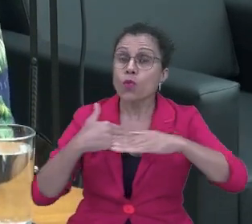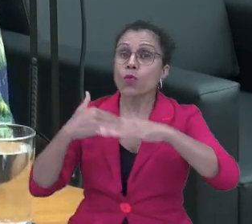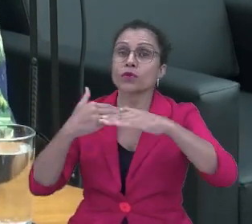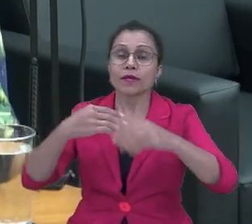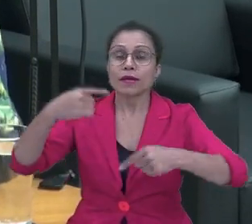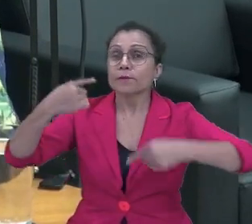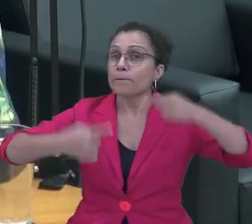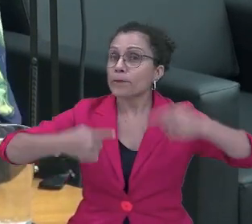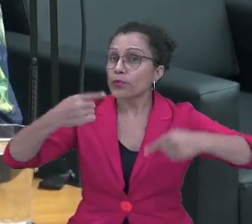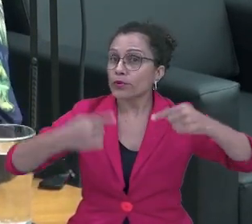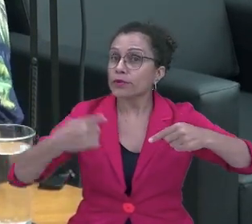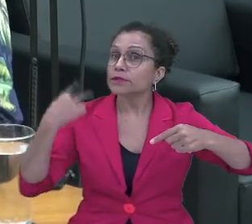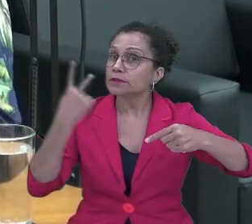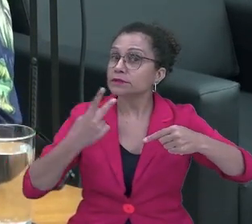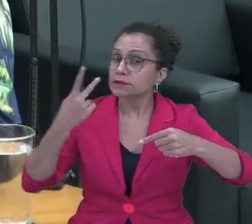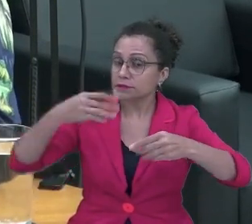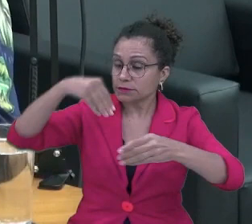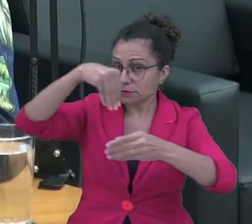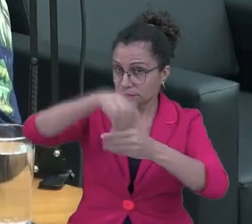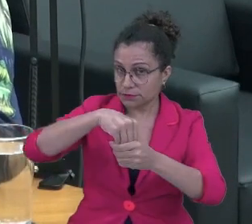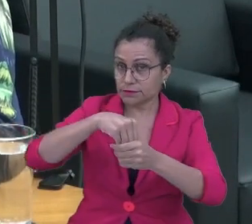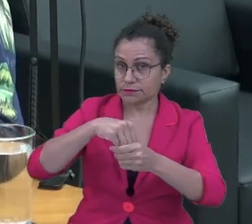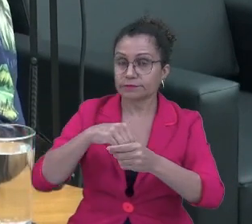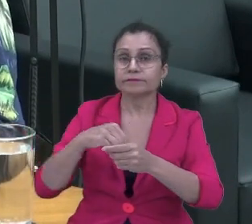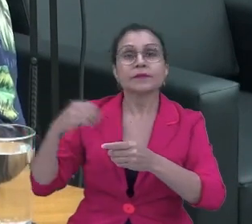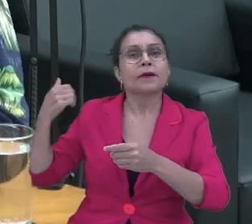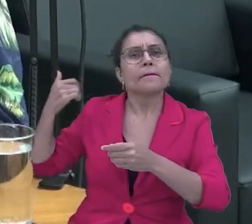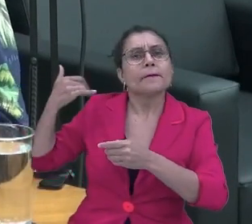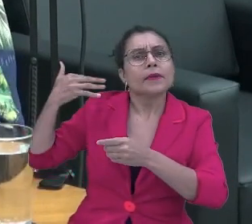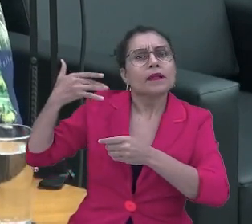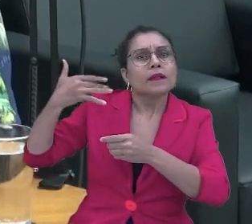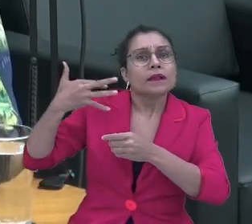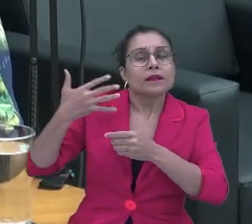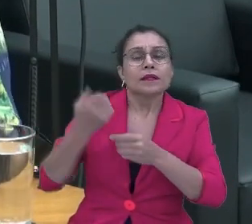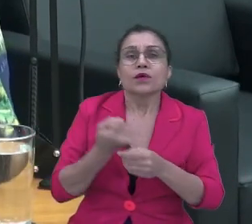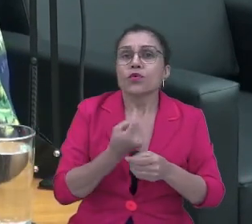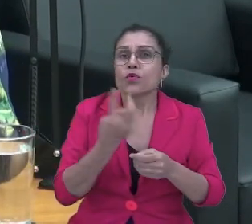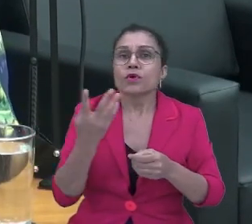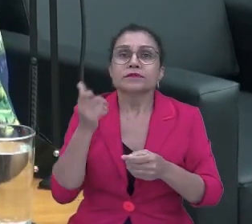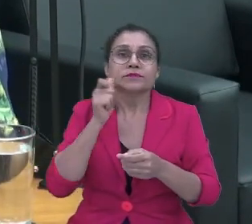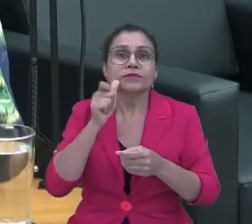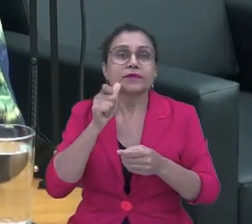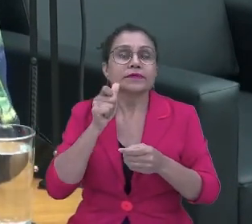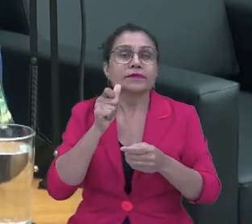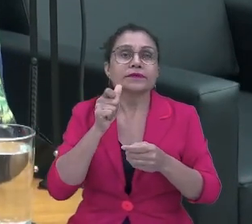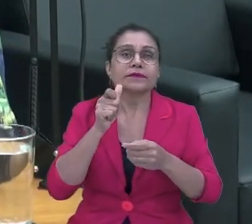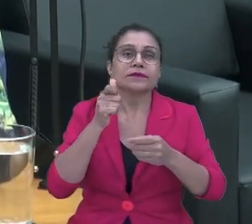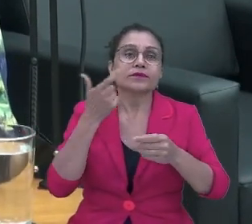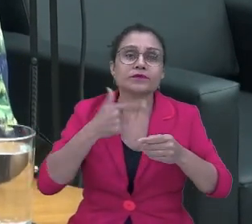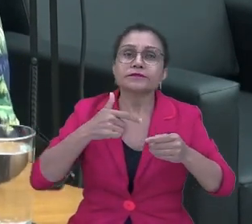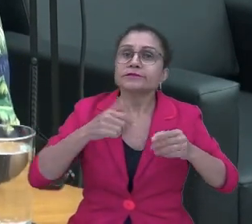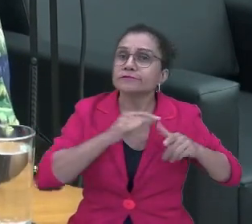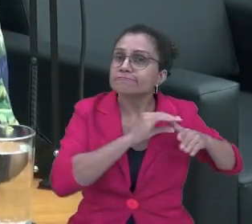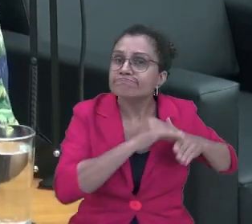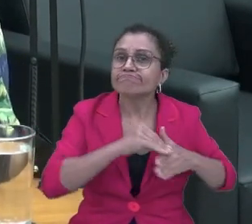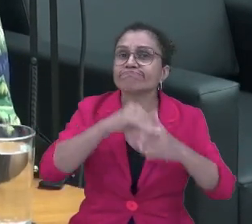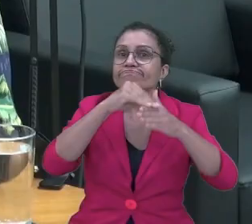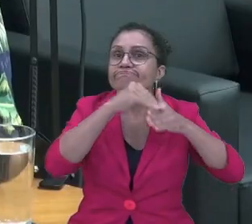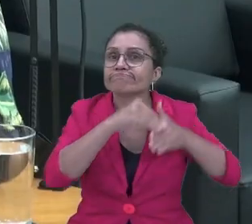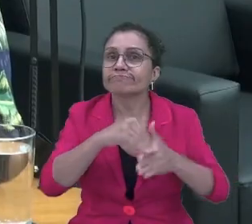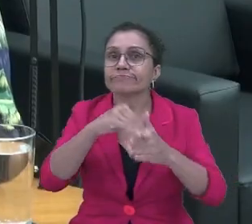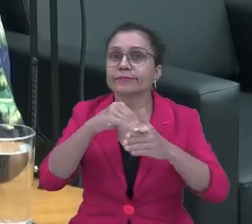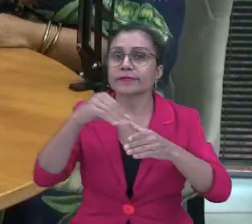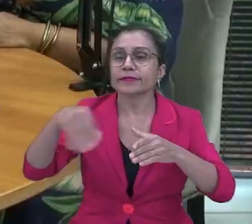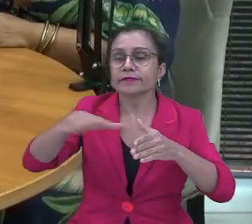nós queremos. E de lá para cá, para você ver uma situação, quantas mulheres tiveram que encaminhar nesse espaço, nesse valor